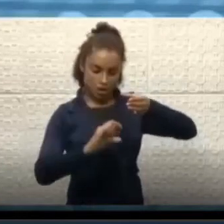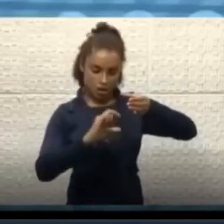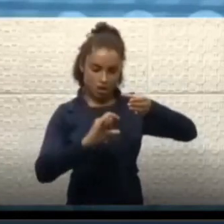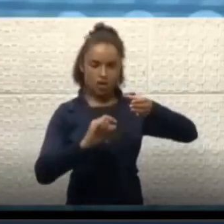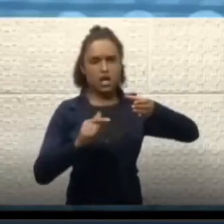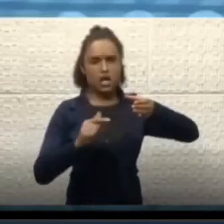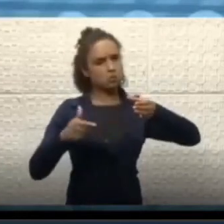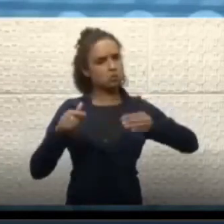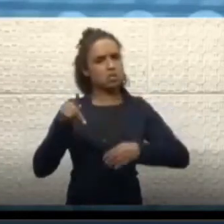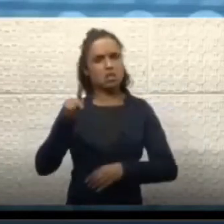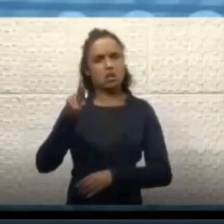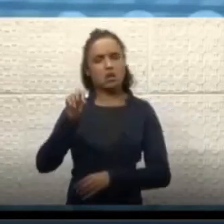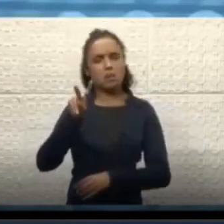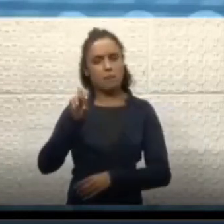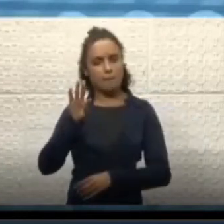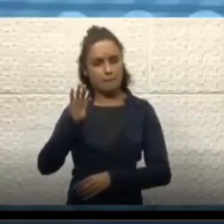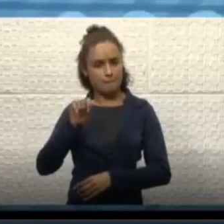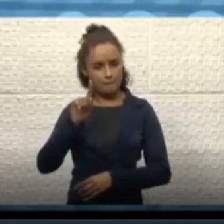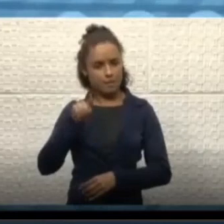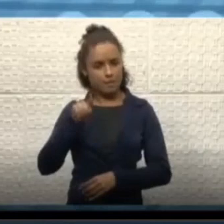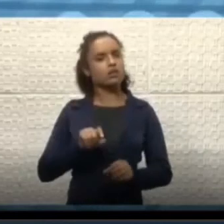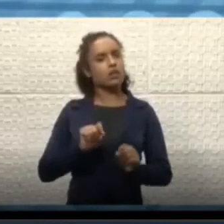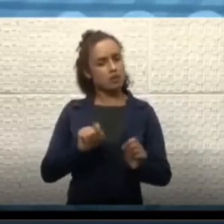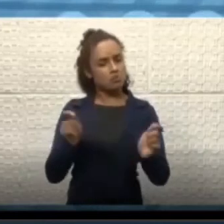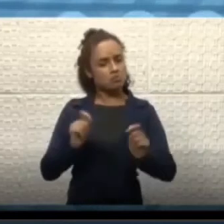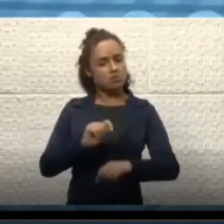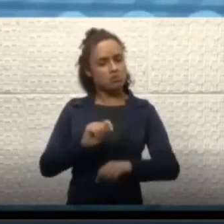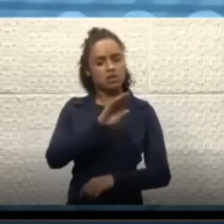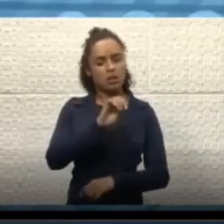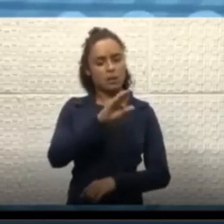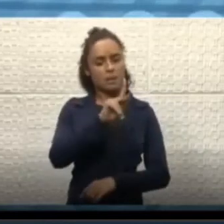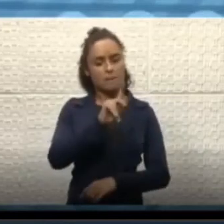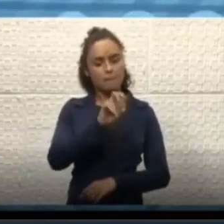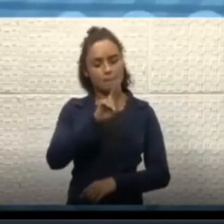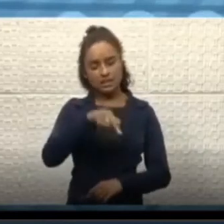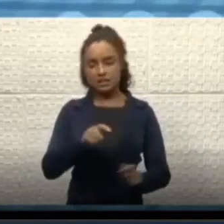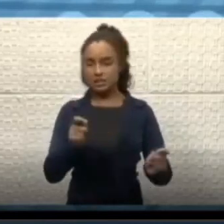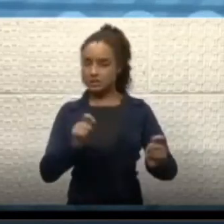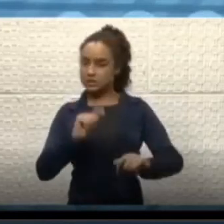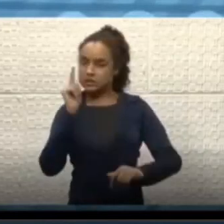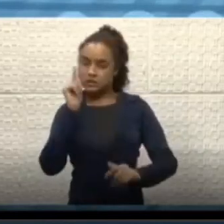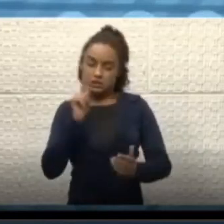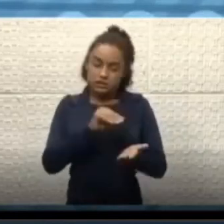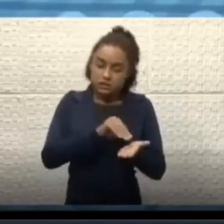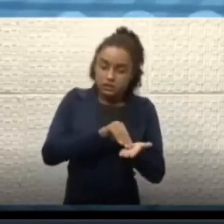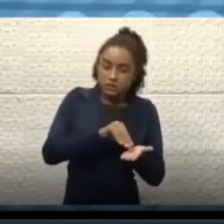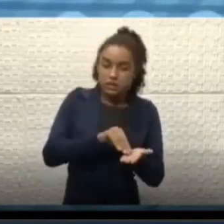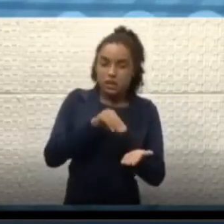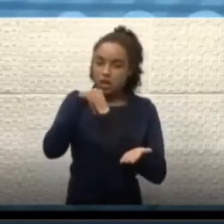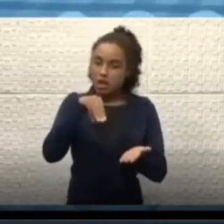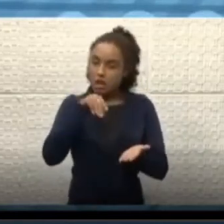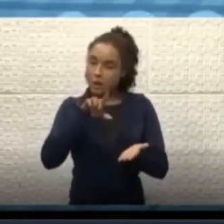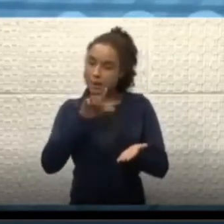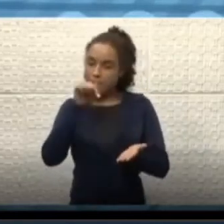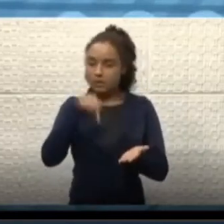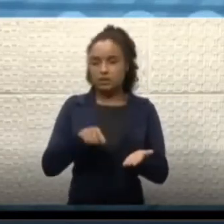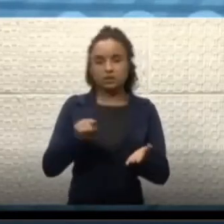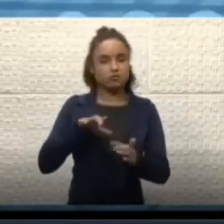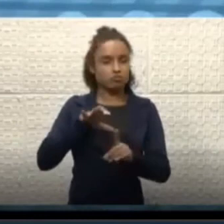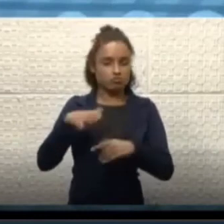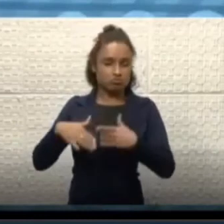tendo a proveta, eu vou fazer no becker para vocês verem. Dá para fazer no becker também, mas o becker há a possibilidade de faltar alguns ml, que não vai